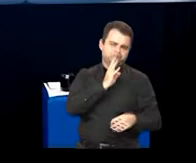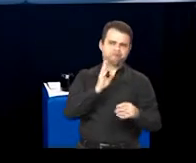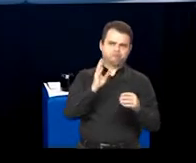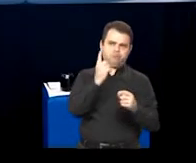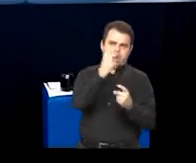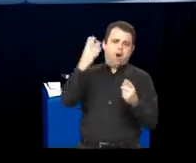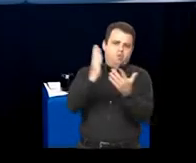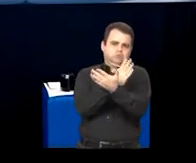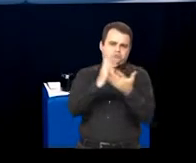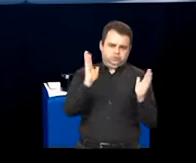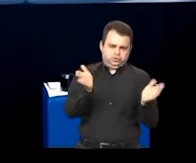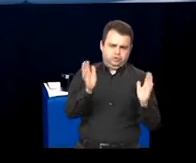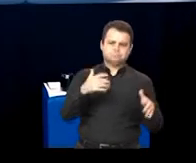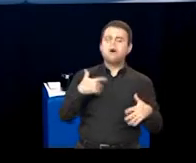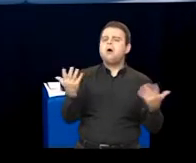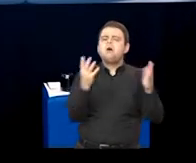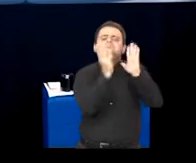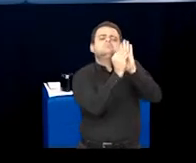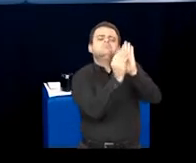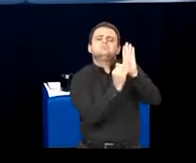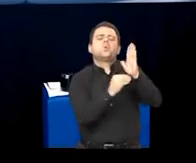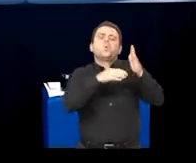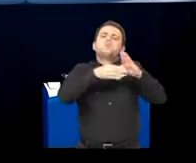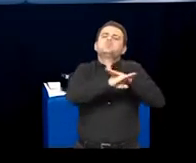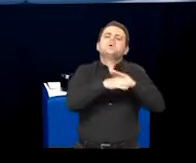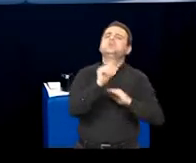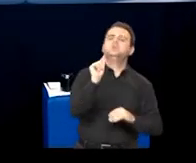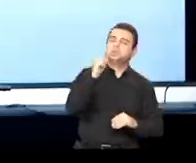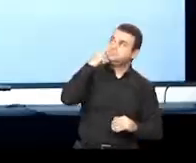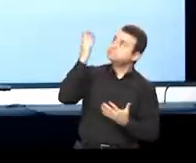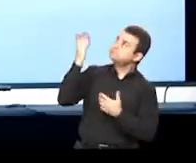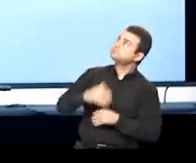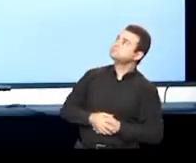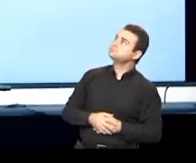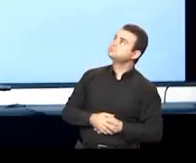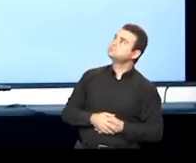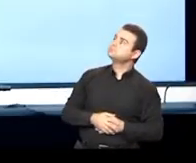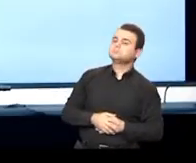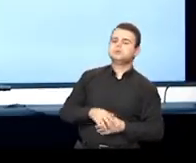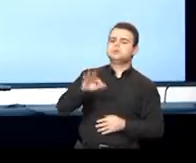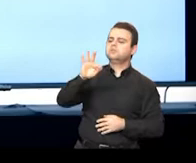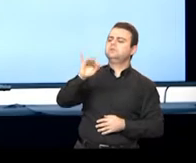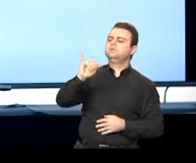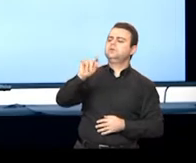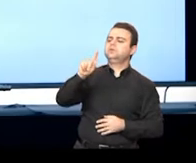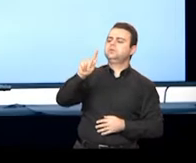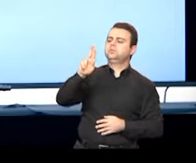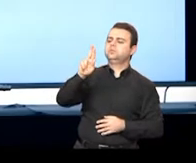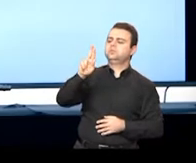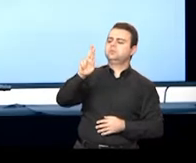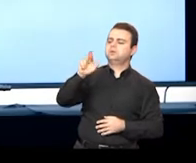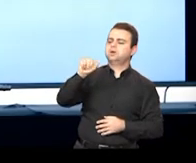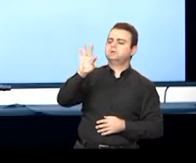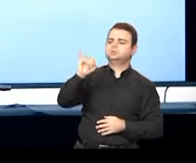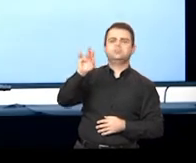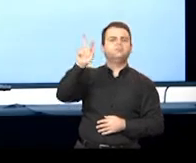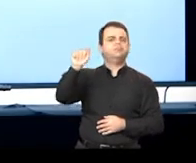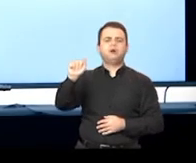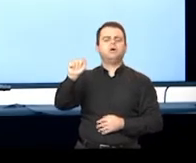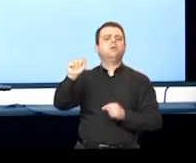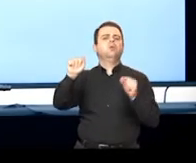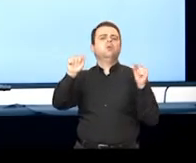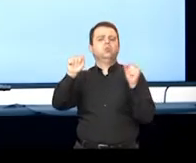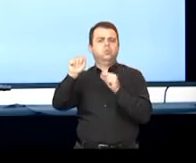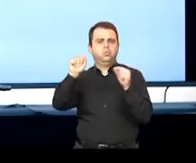abstracionismo. Mas vamos aos conceitos. A arte figurativa ou figurativismo são os